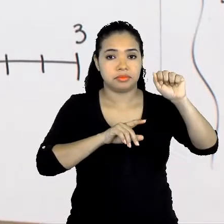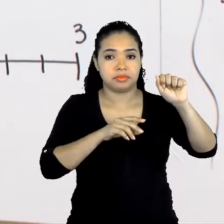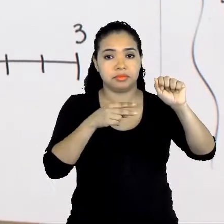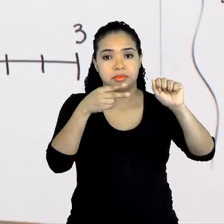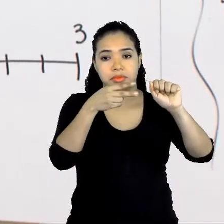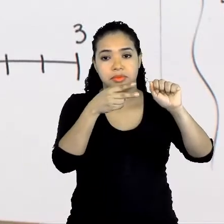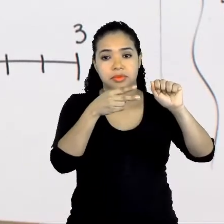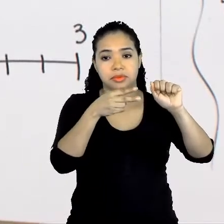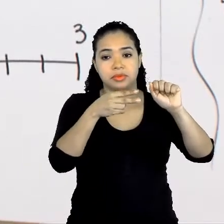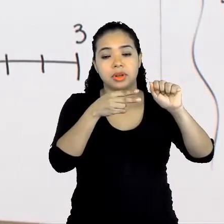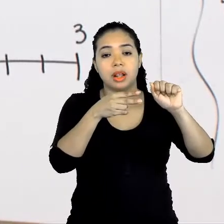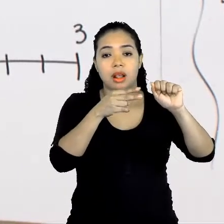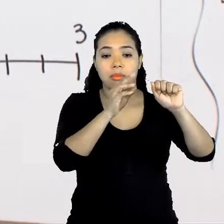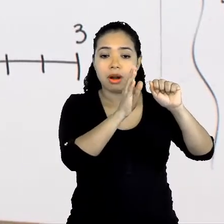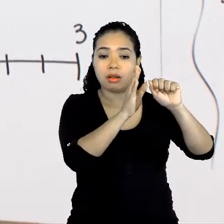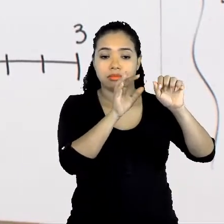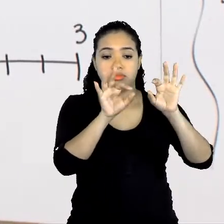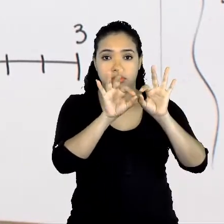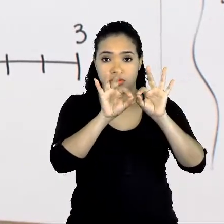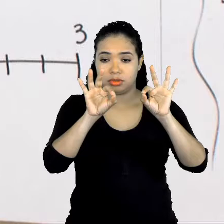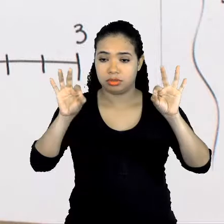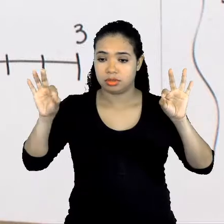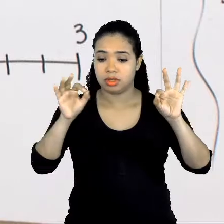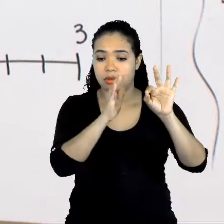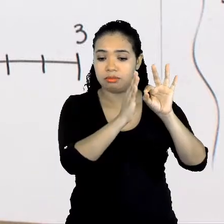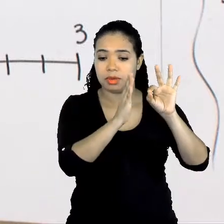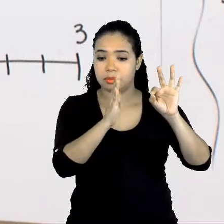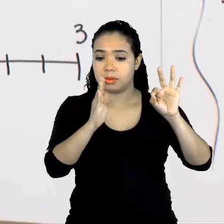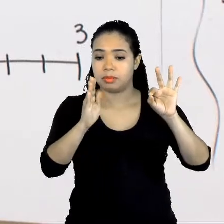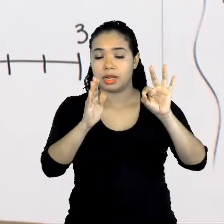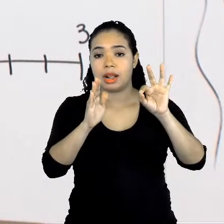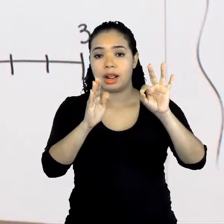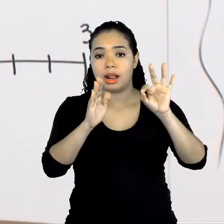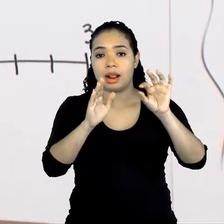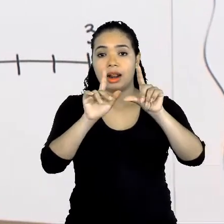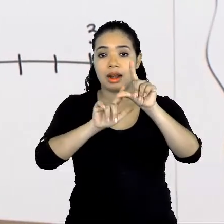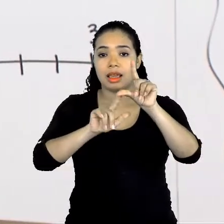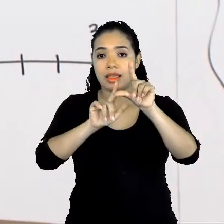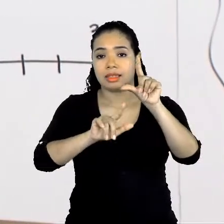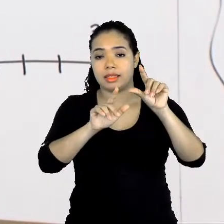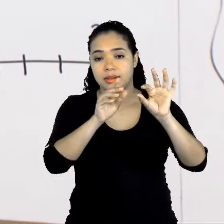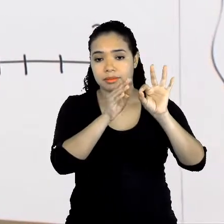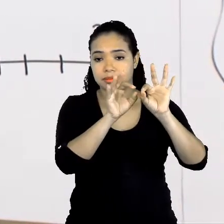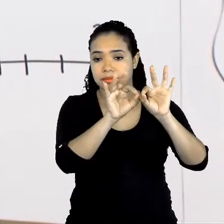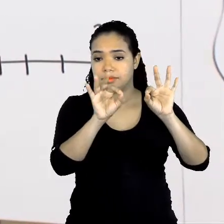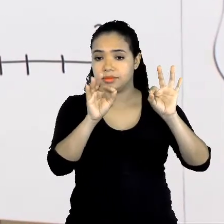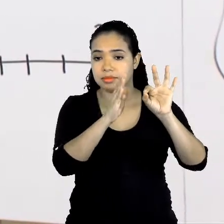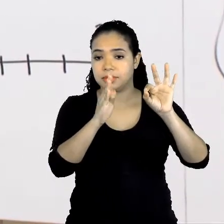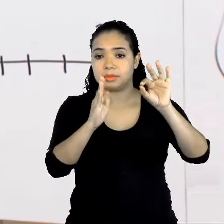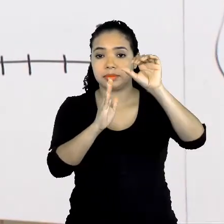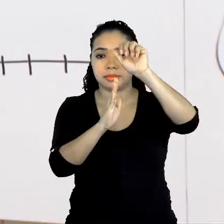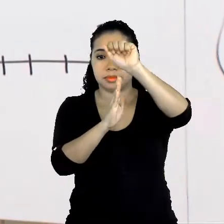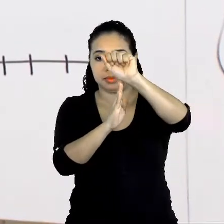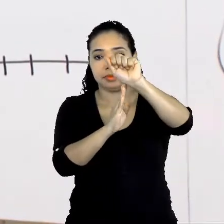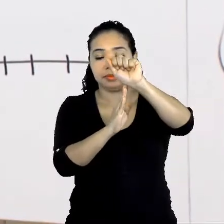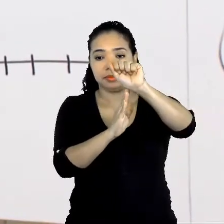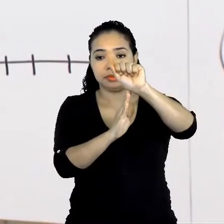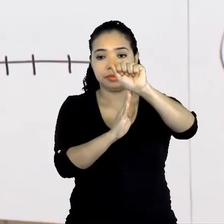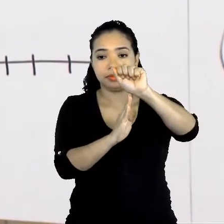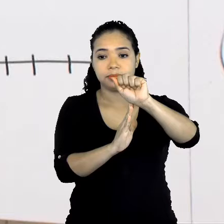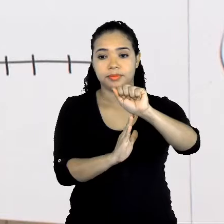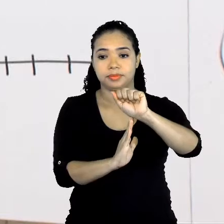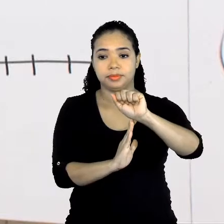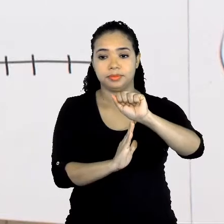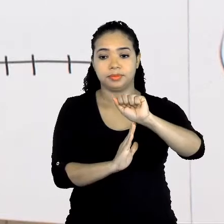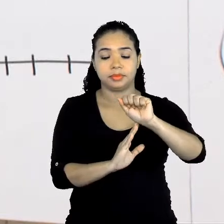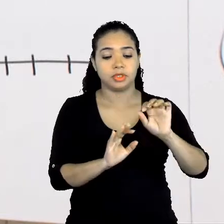possa colocar na reta numérica essa letra, esse ponto que eu falo. Geralmente a gente utiliza assim, localize um ponto